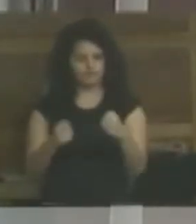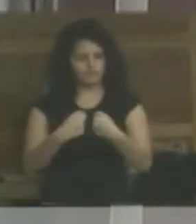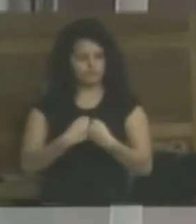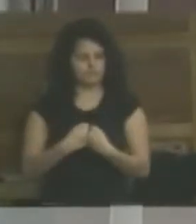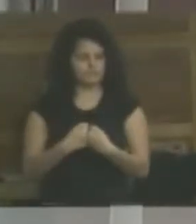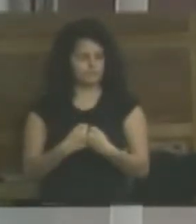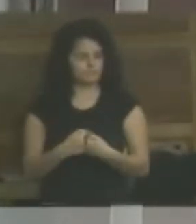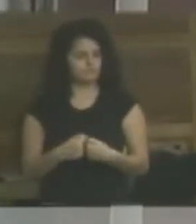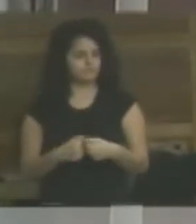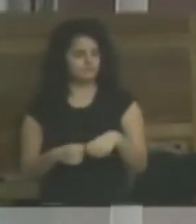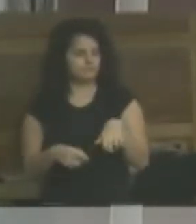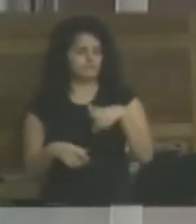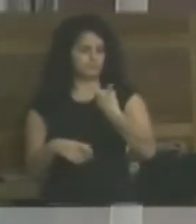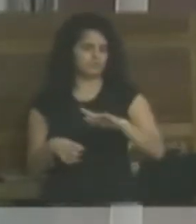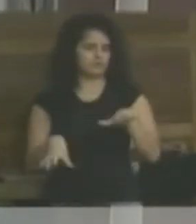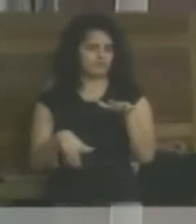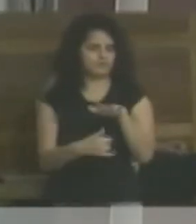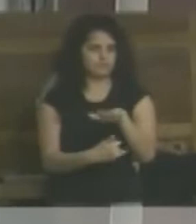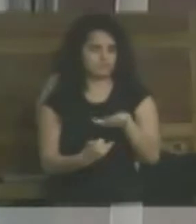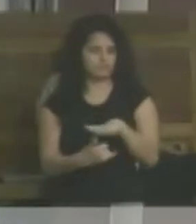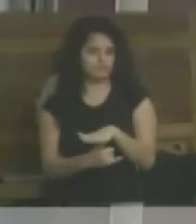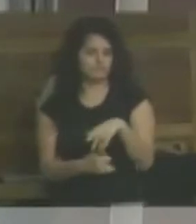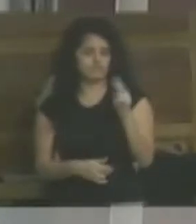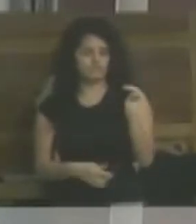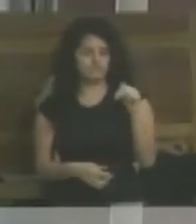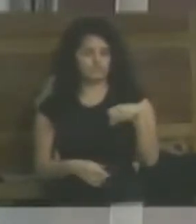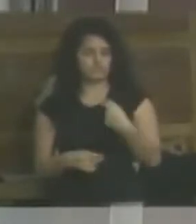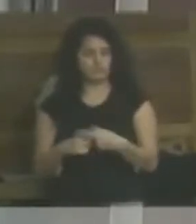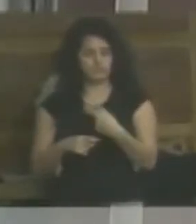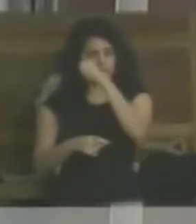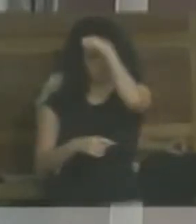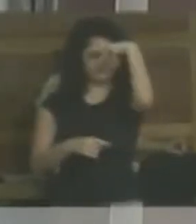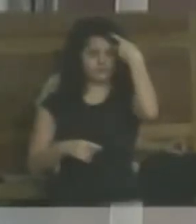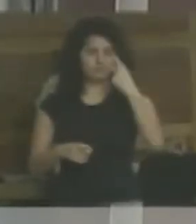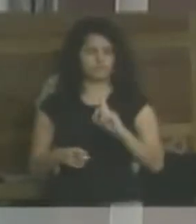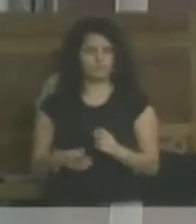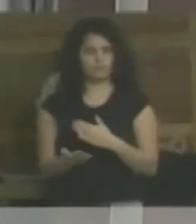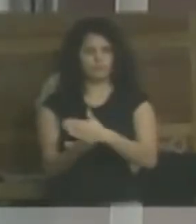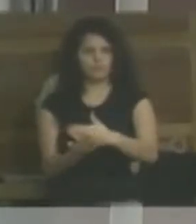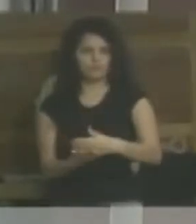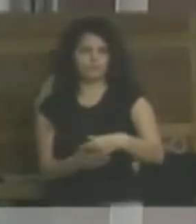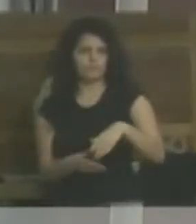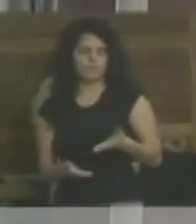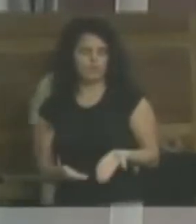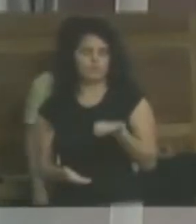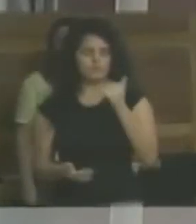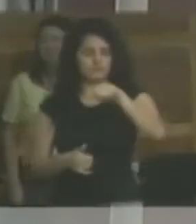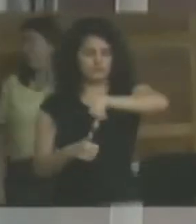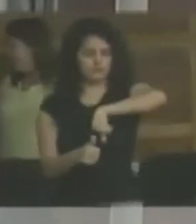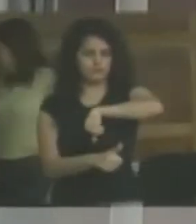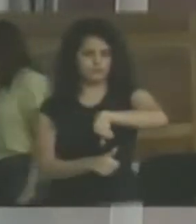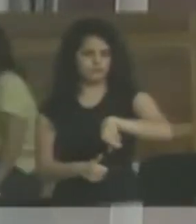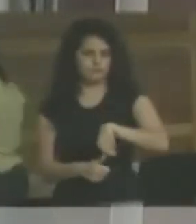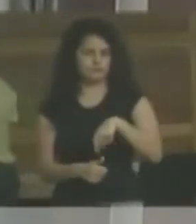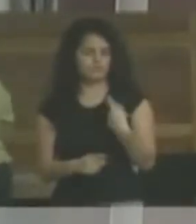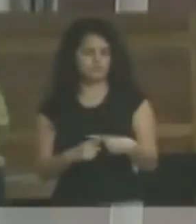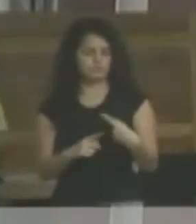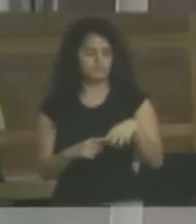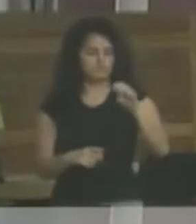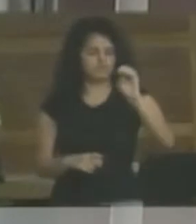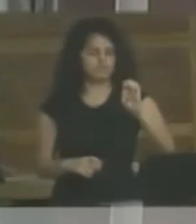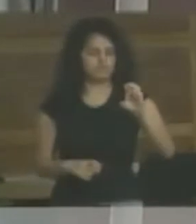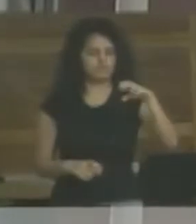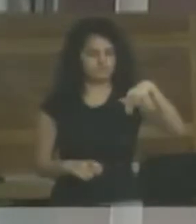vamos ter iluminação lá desse jeito? Nunca, porque a prefeitura até hoje não deu entrada no pedido de aumento de carga. Foi isso que a Enel acaba de responder